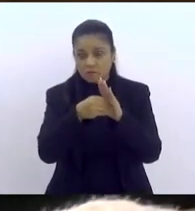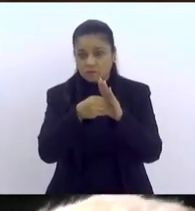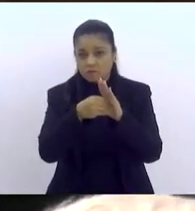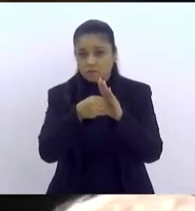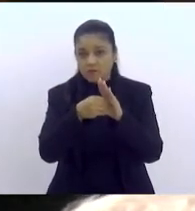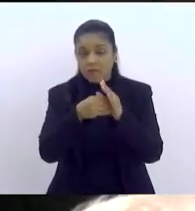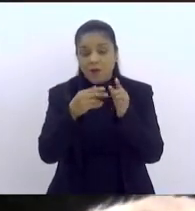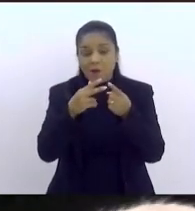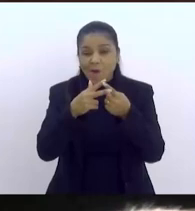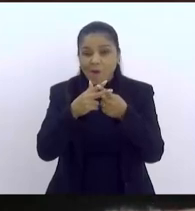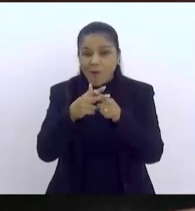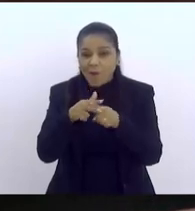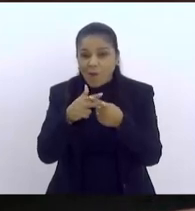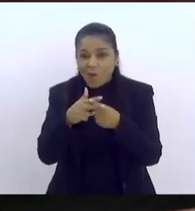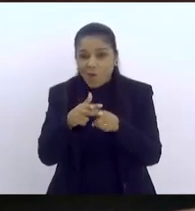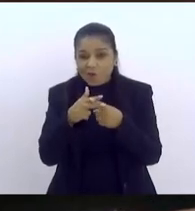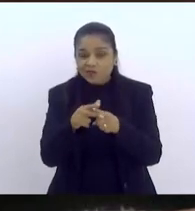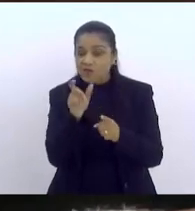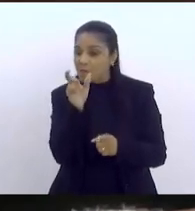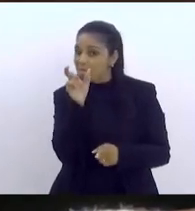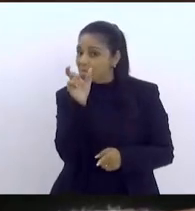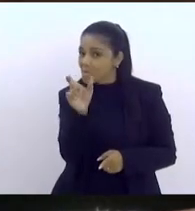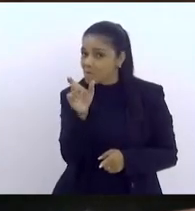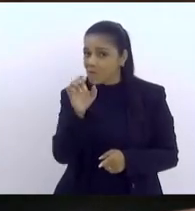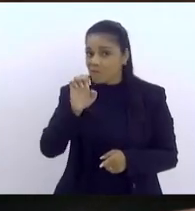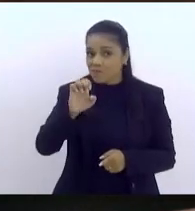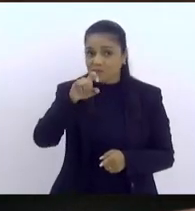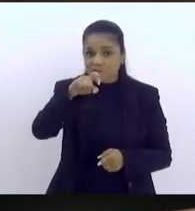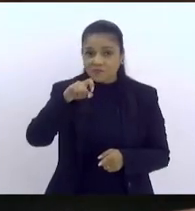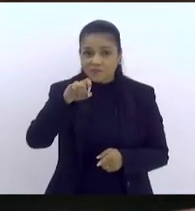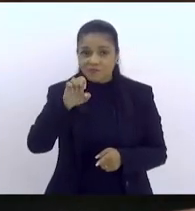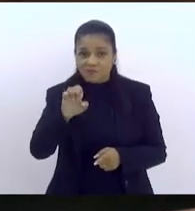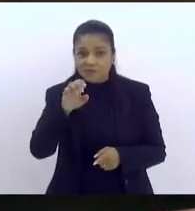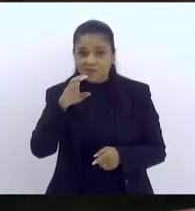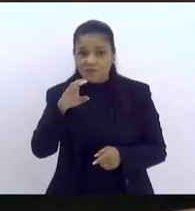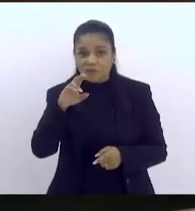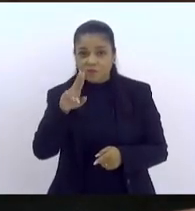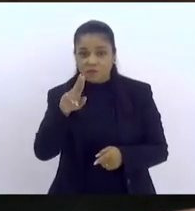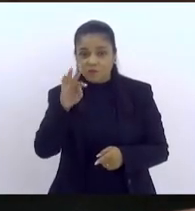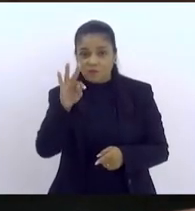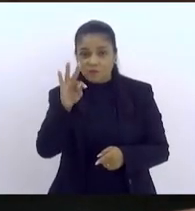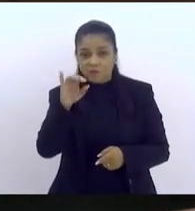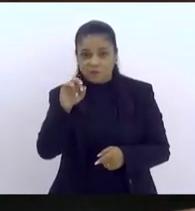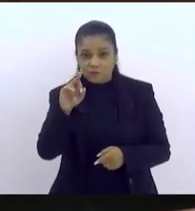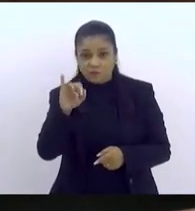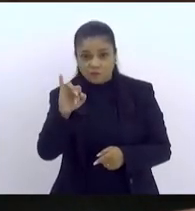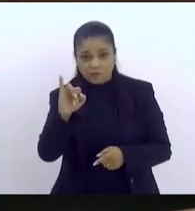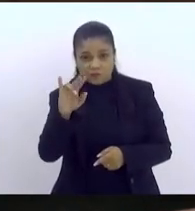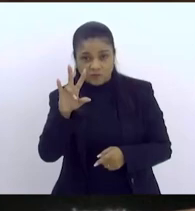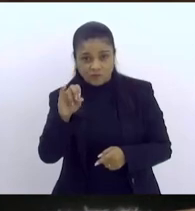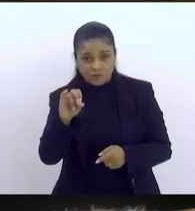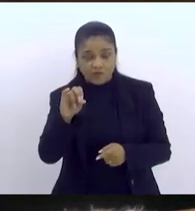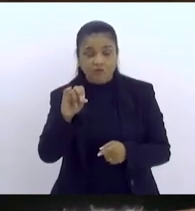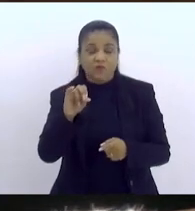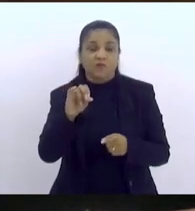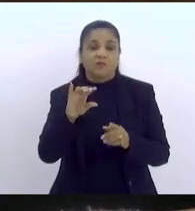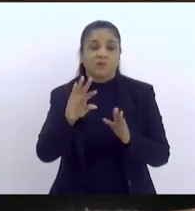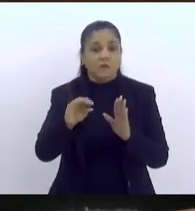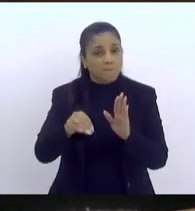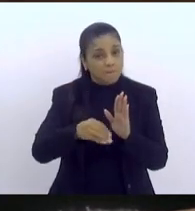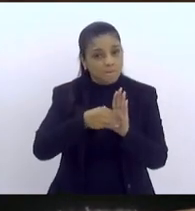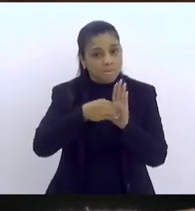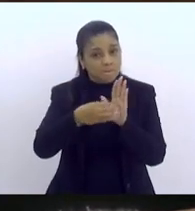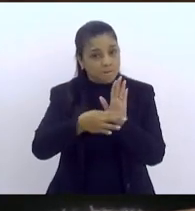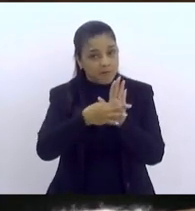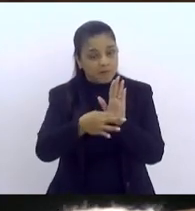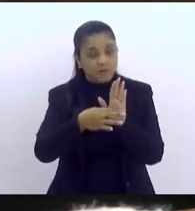é para corrigir a palavra executivo, que estava escrito errado na emenda e no artigo 1º.